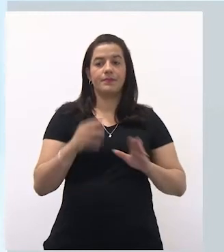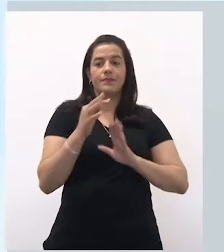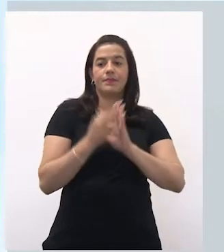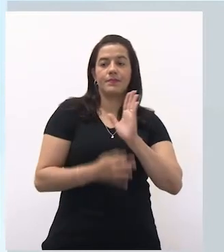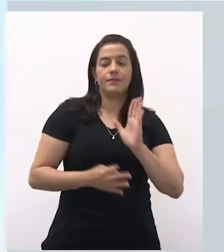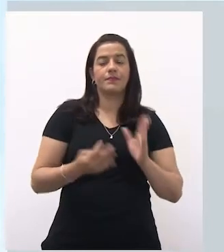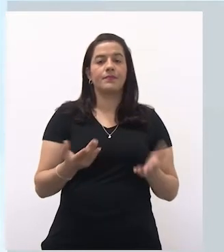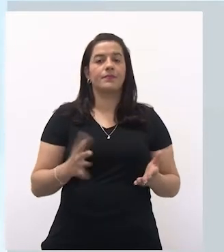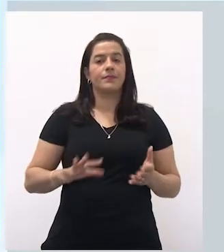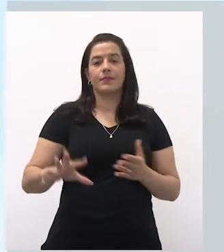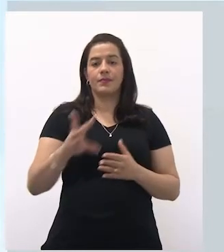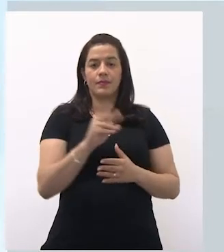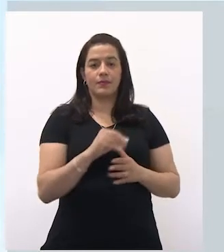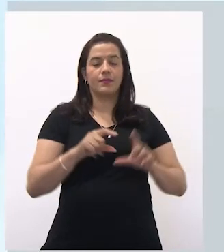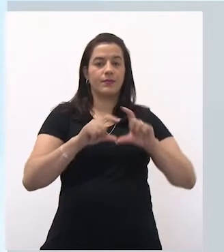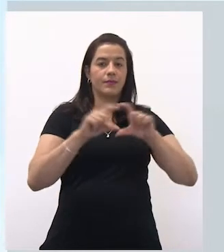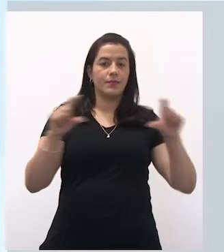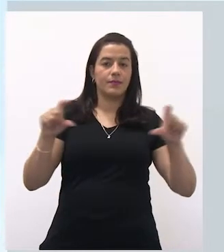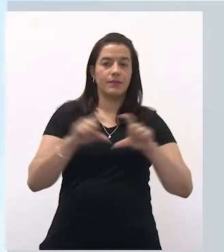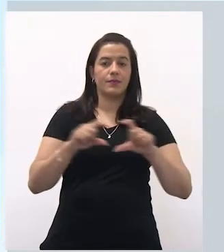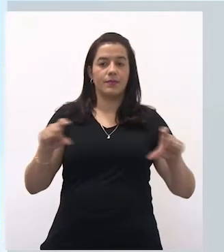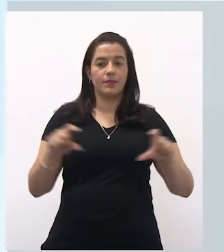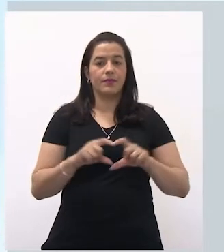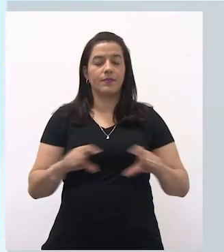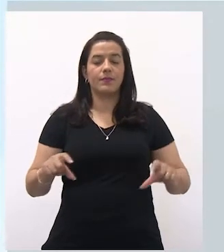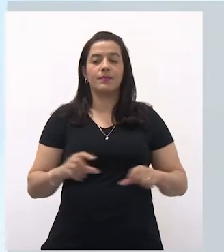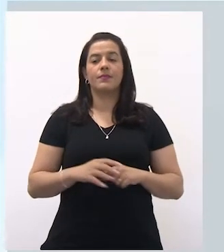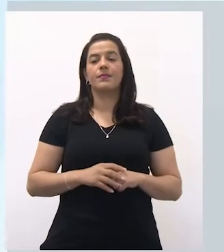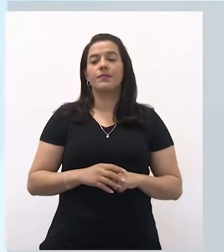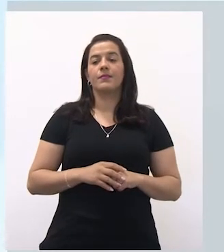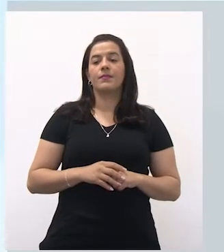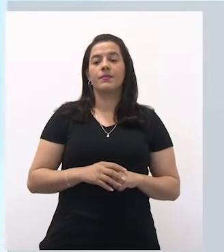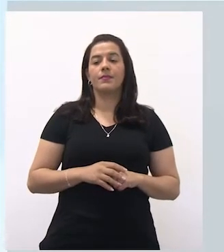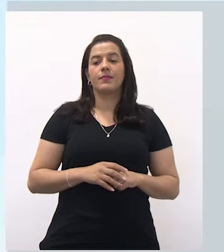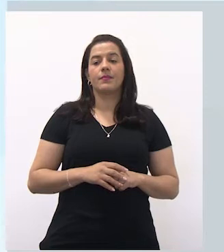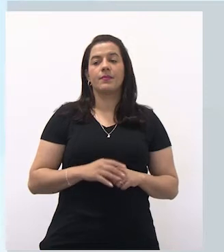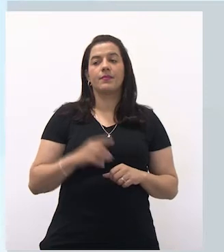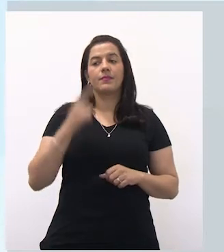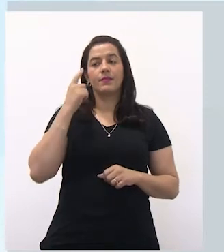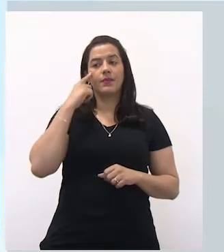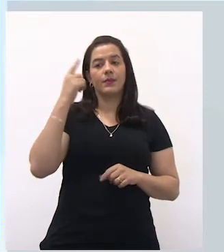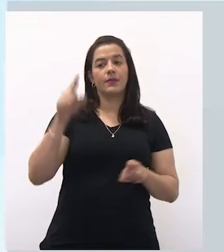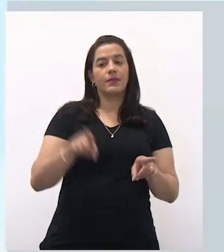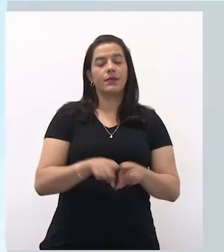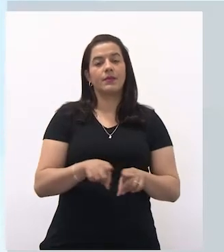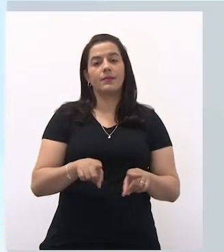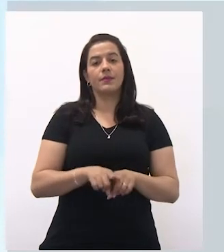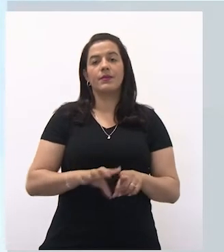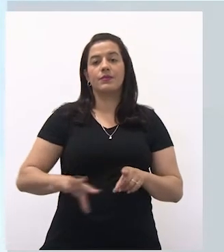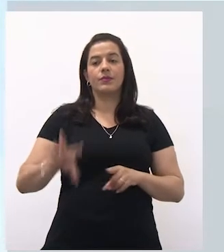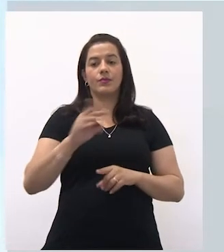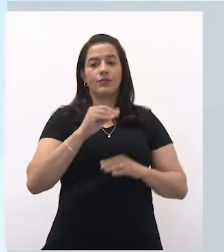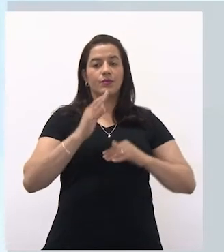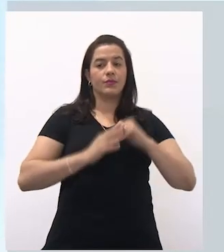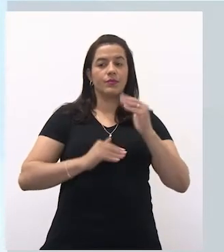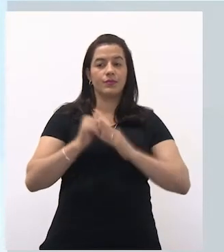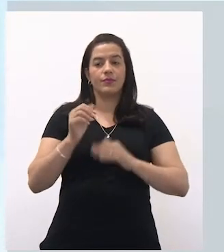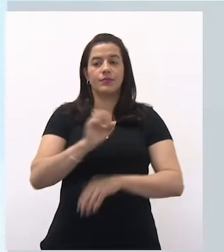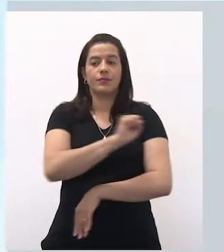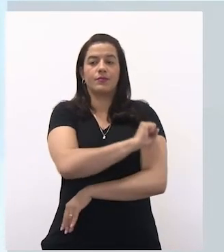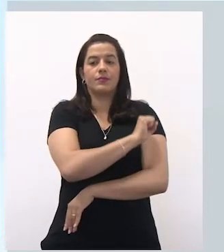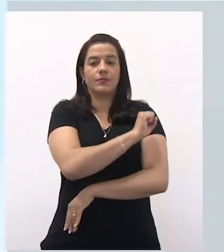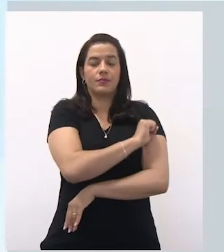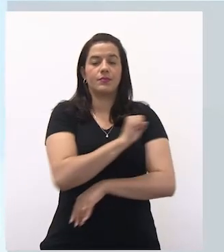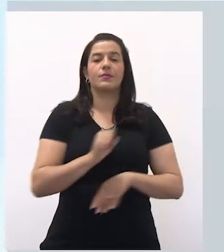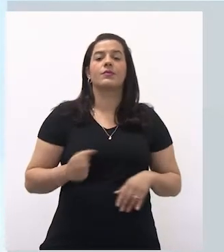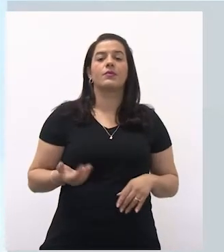de opinião, enunciado em relação a esse mesmo fato. Lembrando aqui que a gente está olhando para as habilidades do 9º ano,